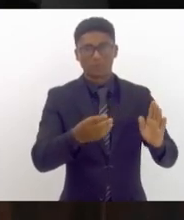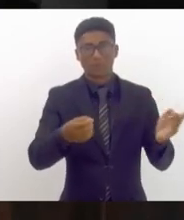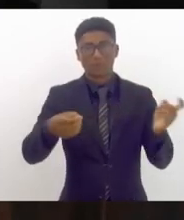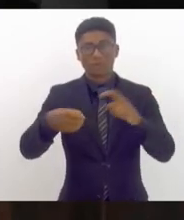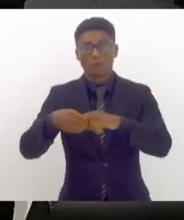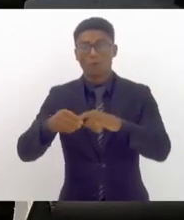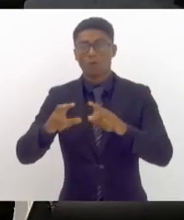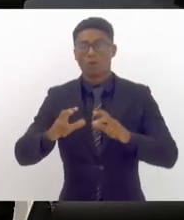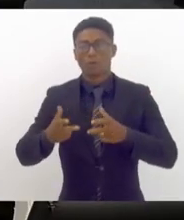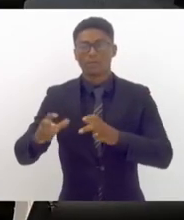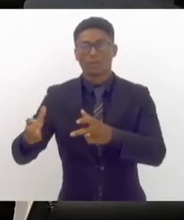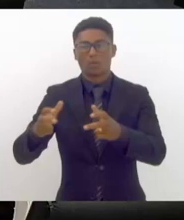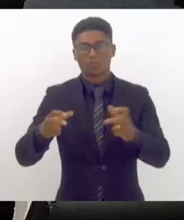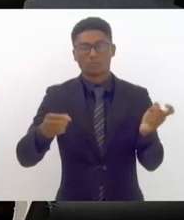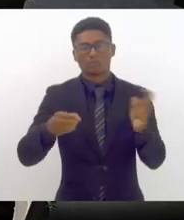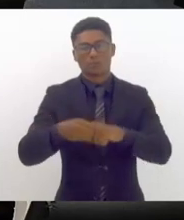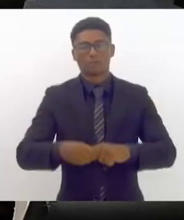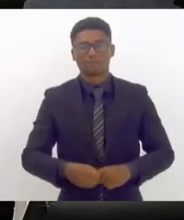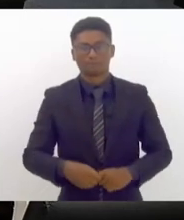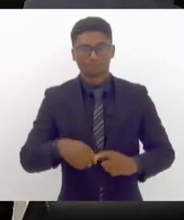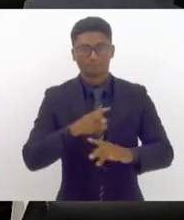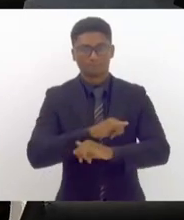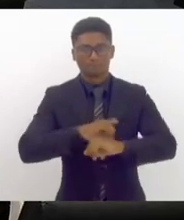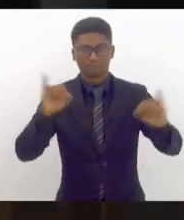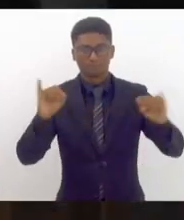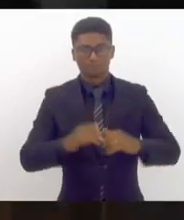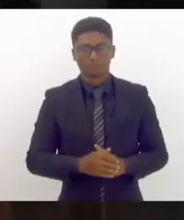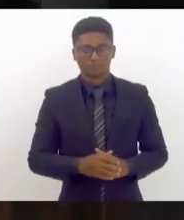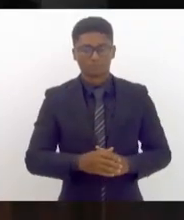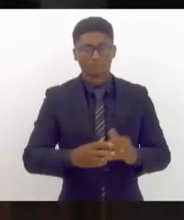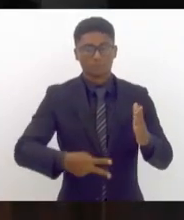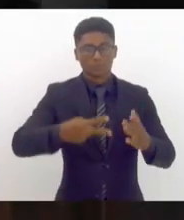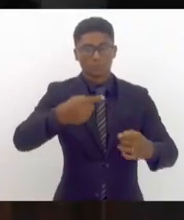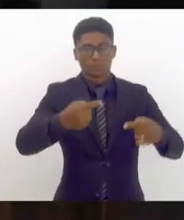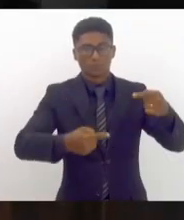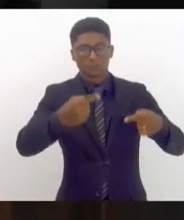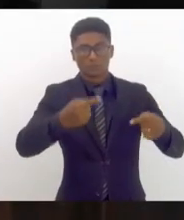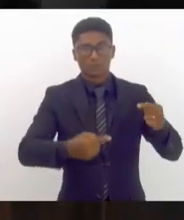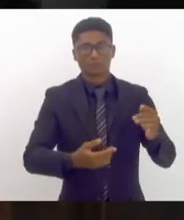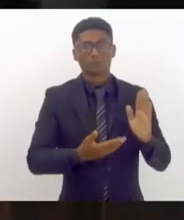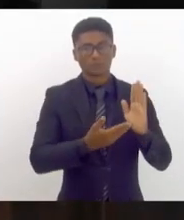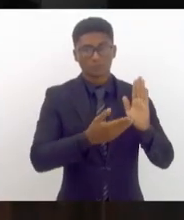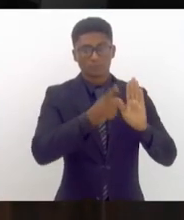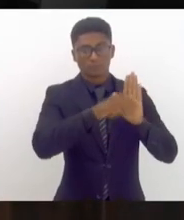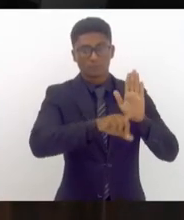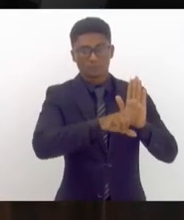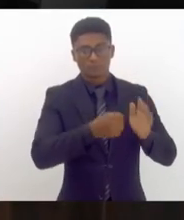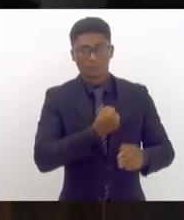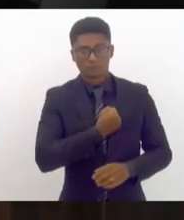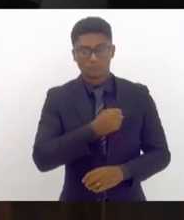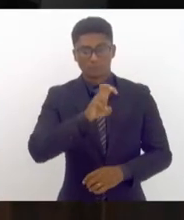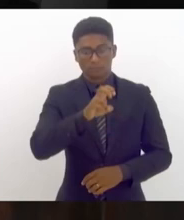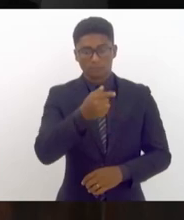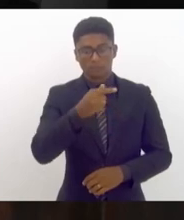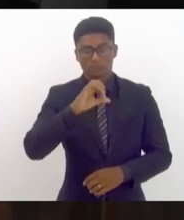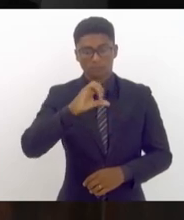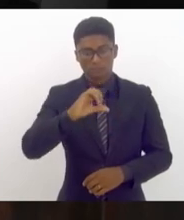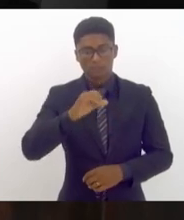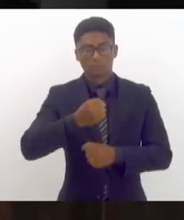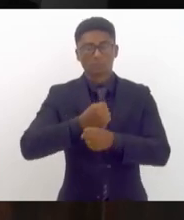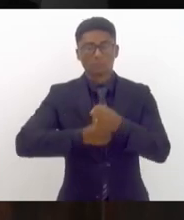técnicas. Anuncio. Em segunda discussão, redação do vencido, projeto de lei número 579-A